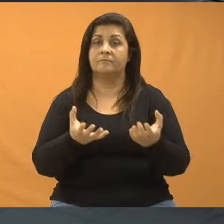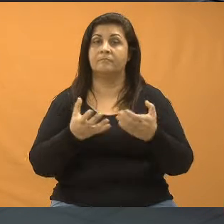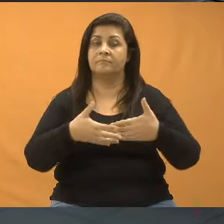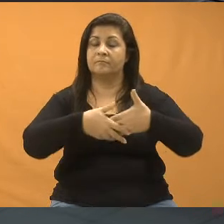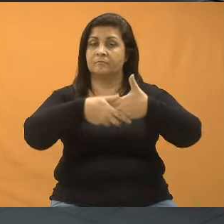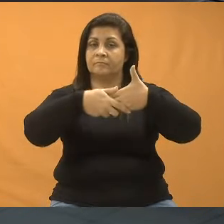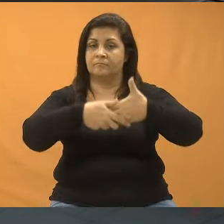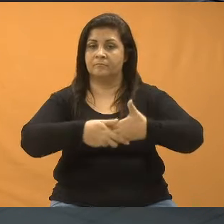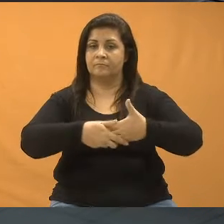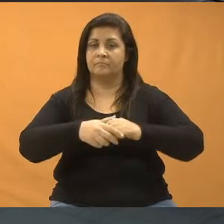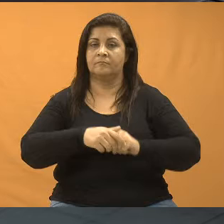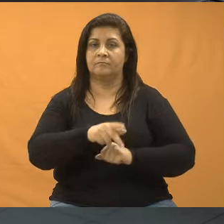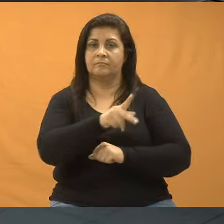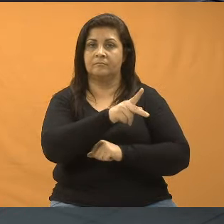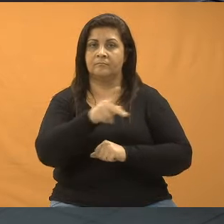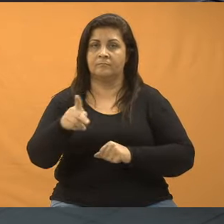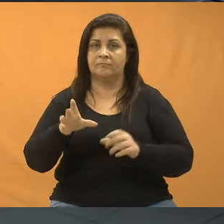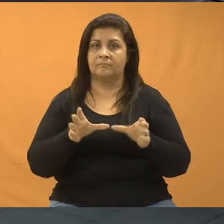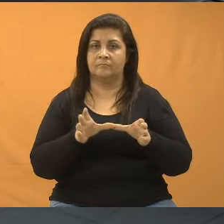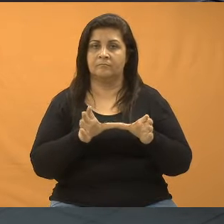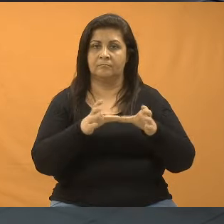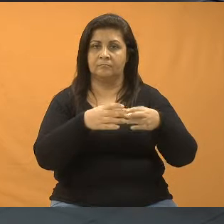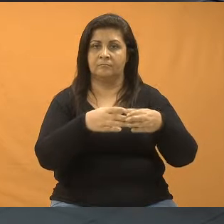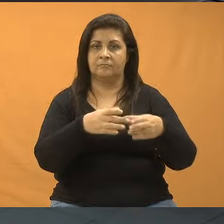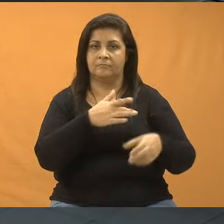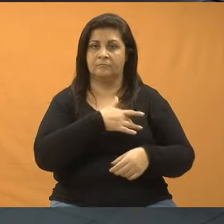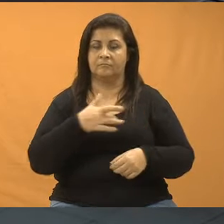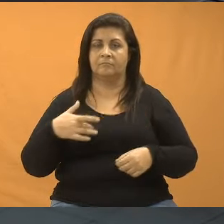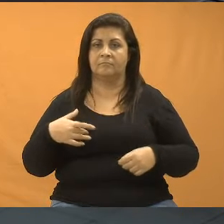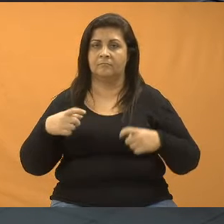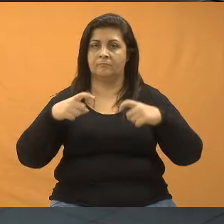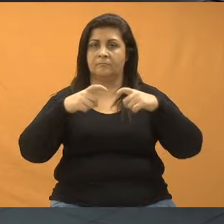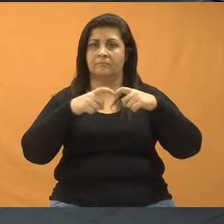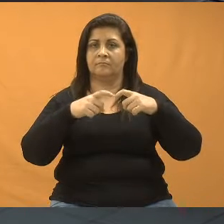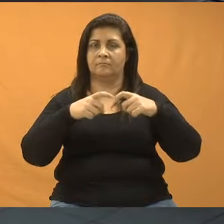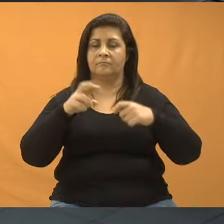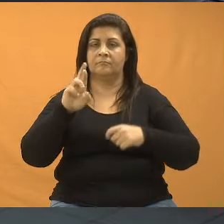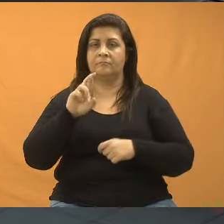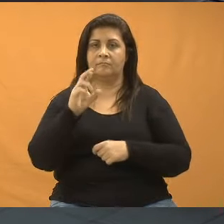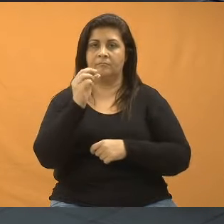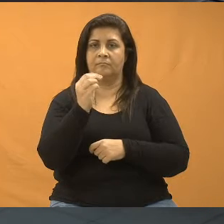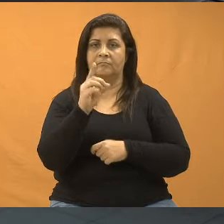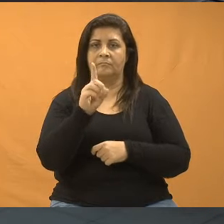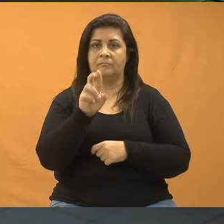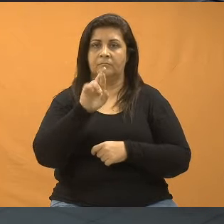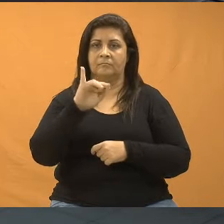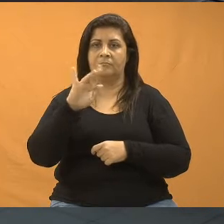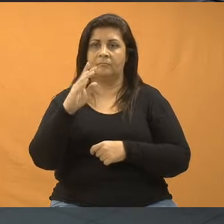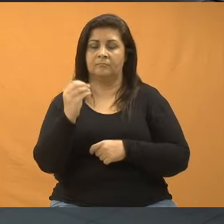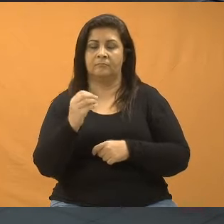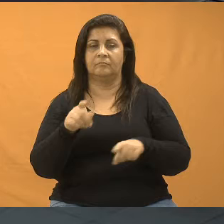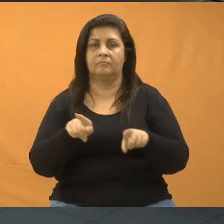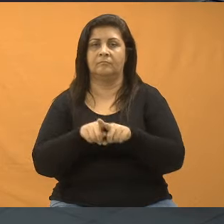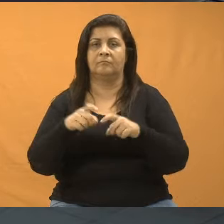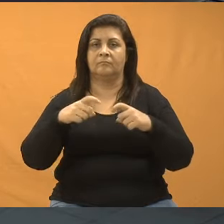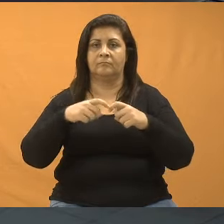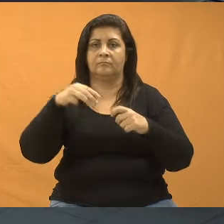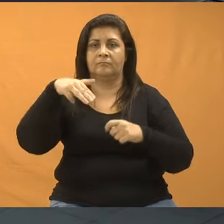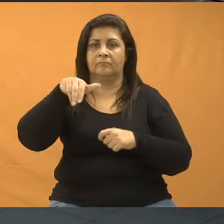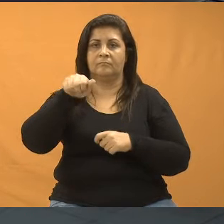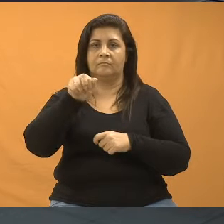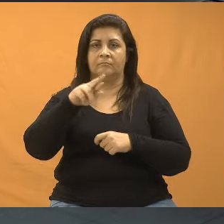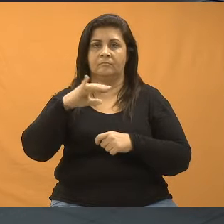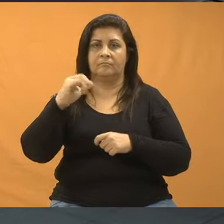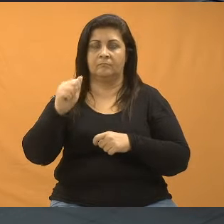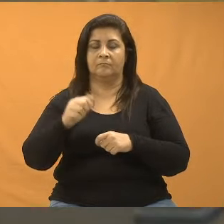cumprimentar o presidente da Comissão de Saúde, o vereador Dr. Rodrigo Salomão, a integrante também, a vereadora doutora Márcia,